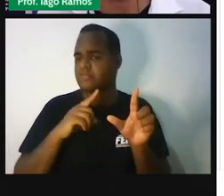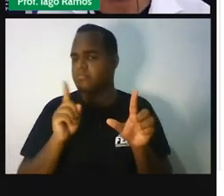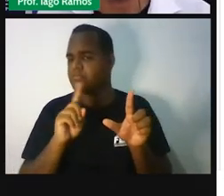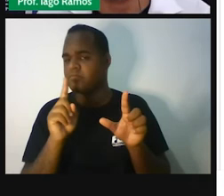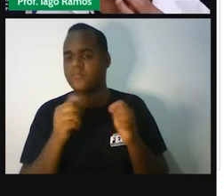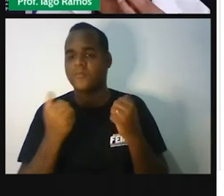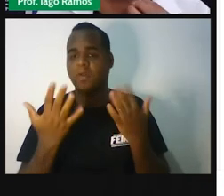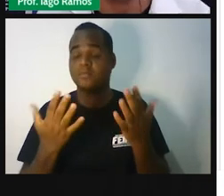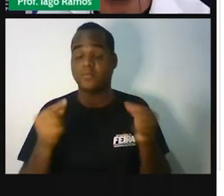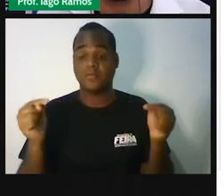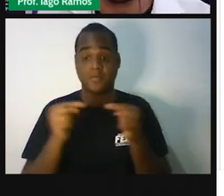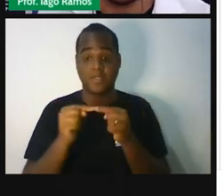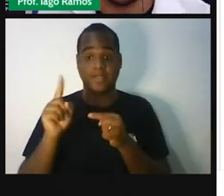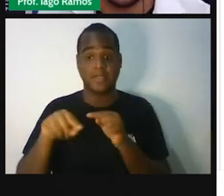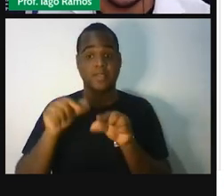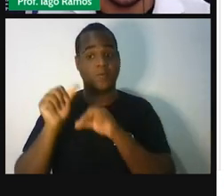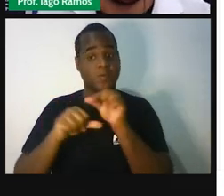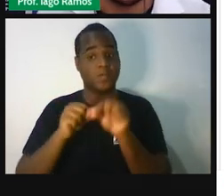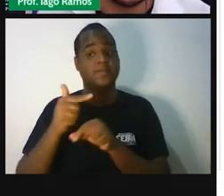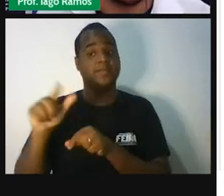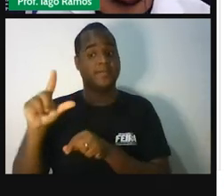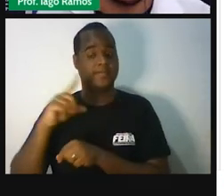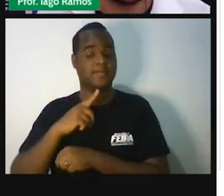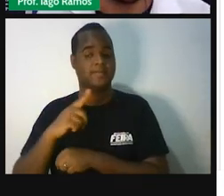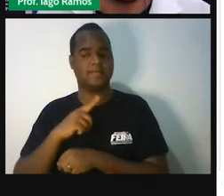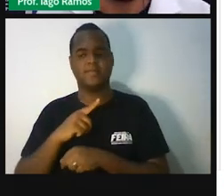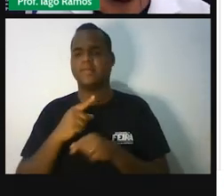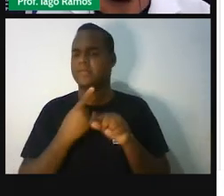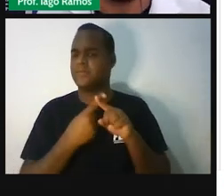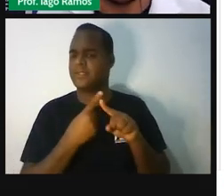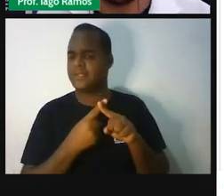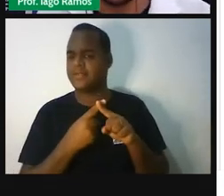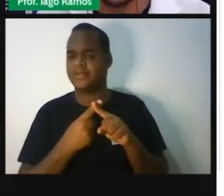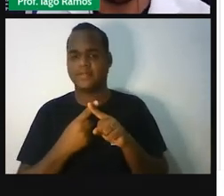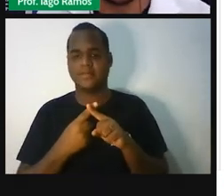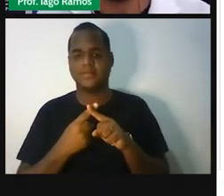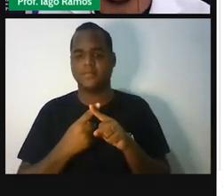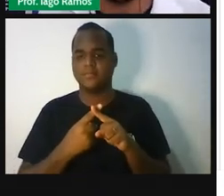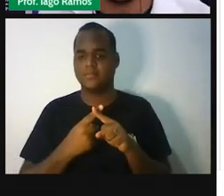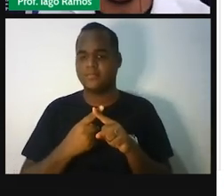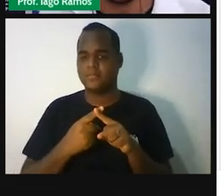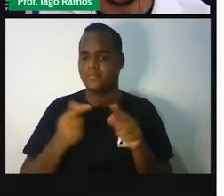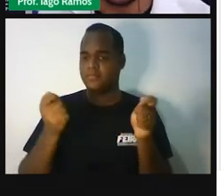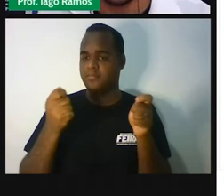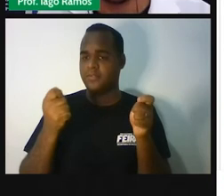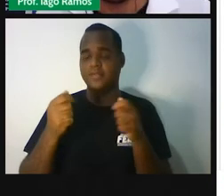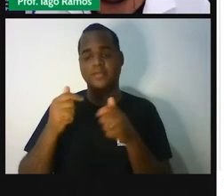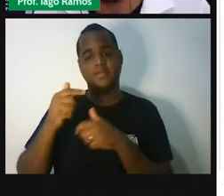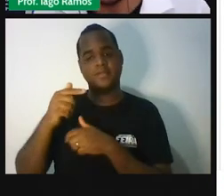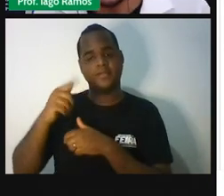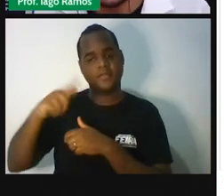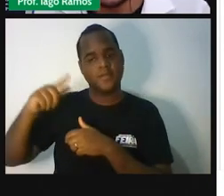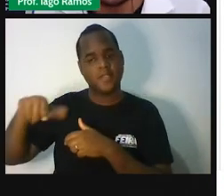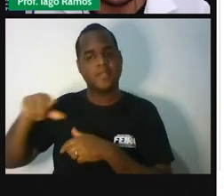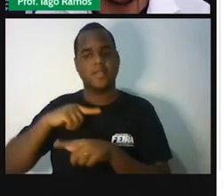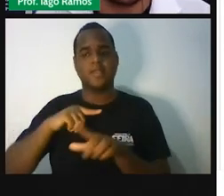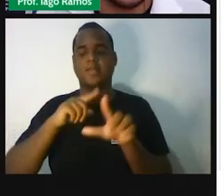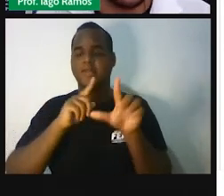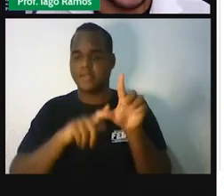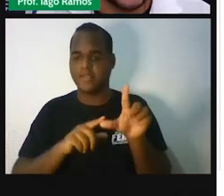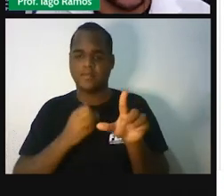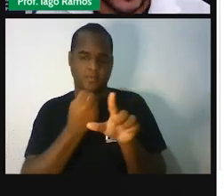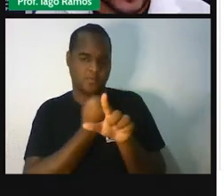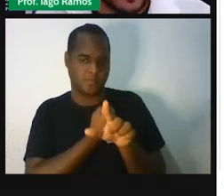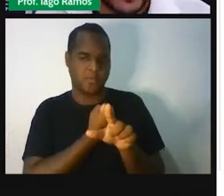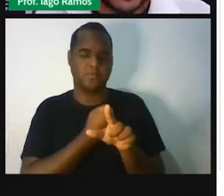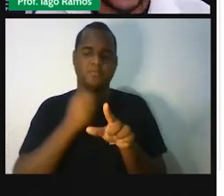a situação agora mudou um pouquinho. Por quê? Porque não vai poder mais repetir letra e nem